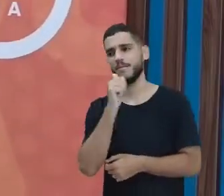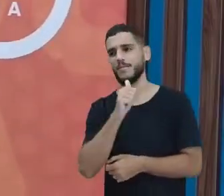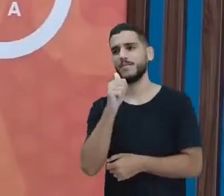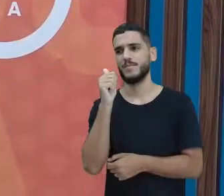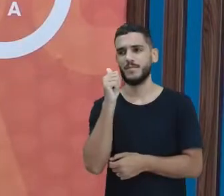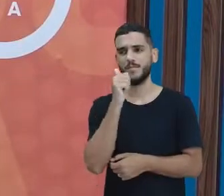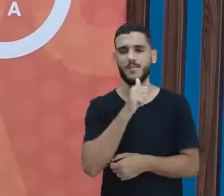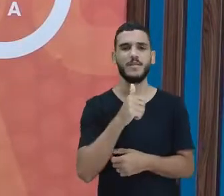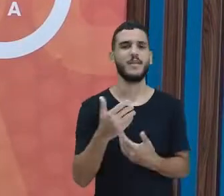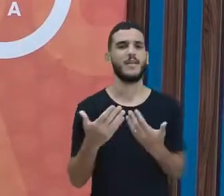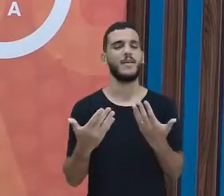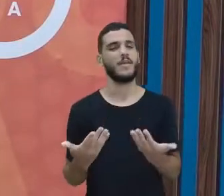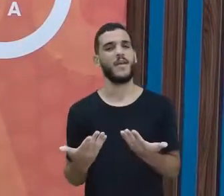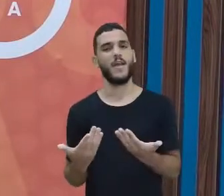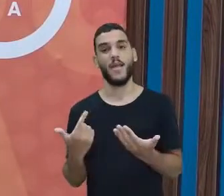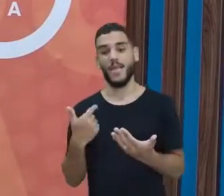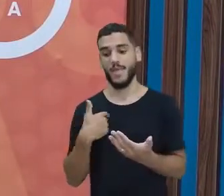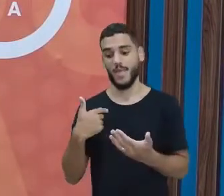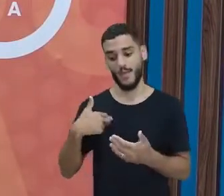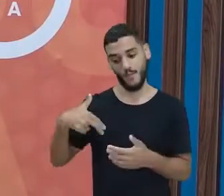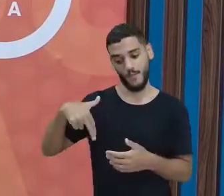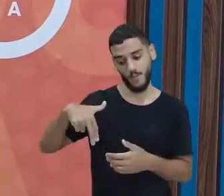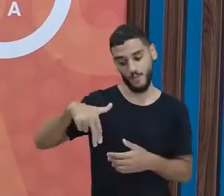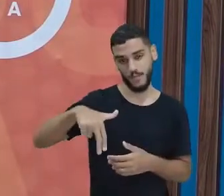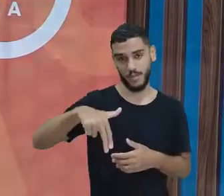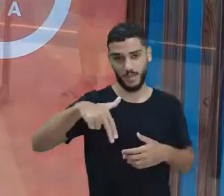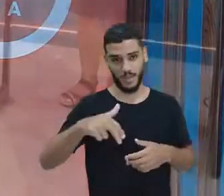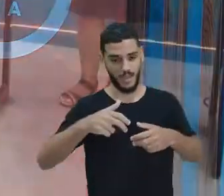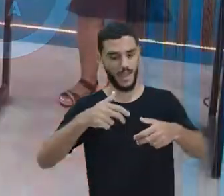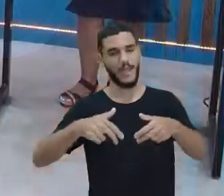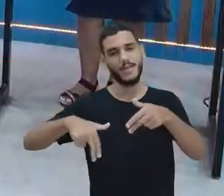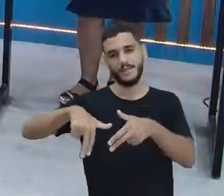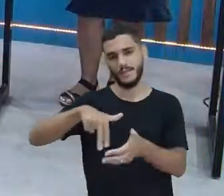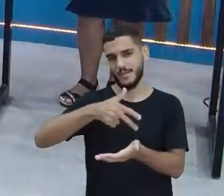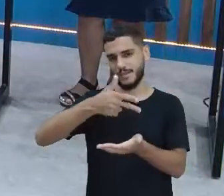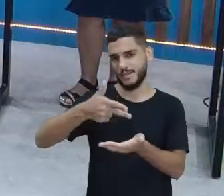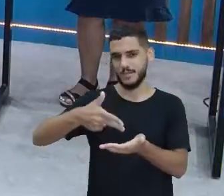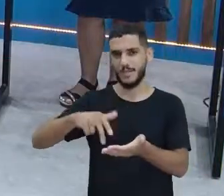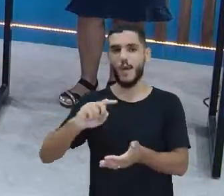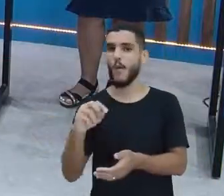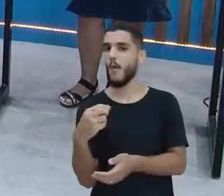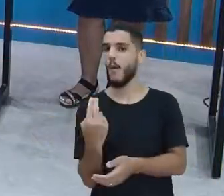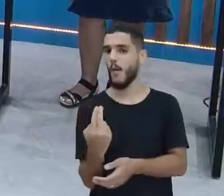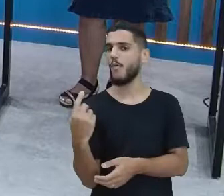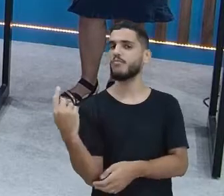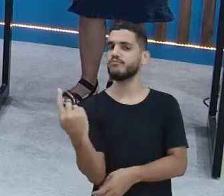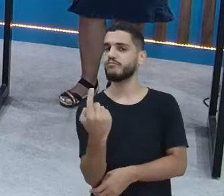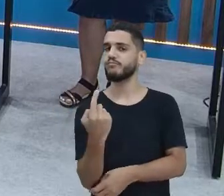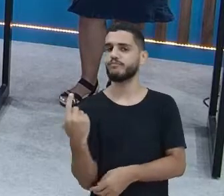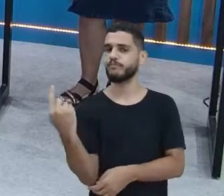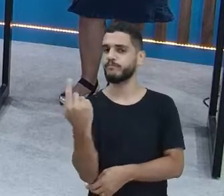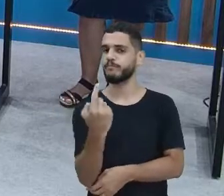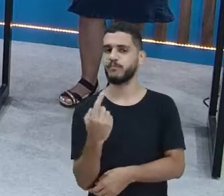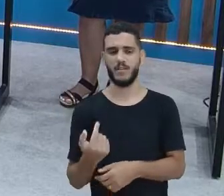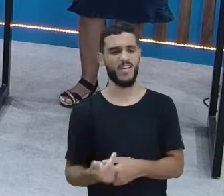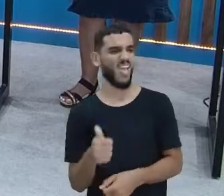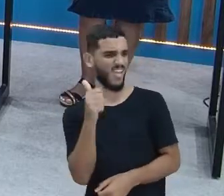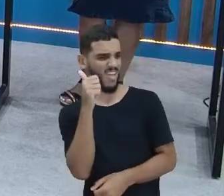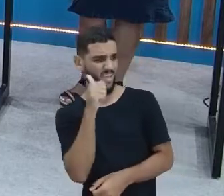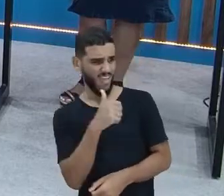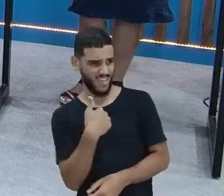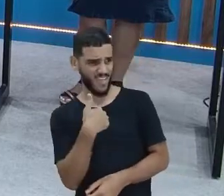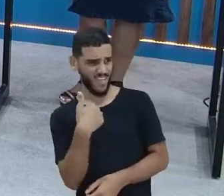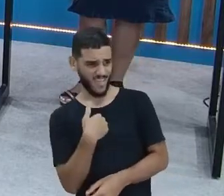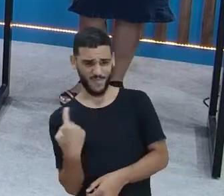Mariazinha, entra nessa rosa e ficará sozinha. Sozinha eu